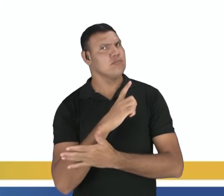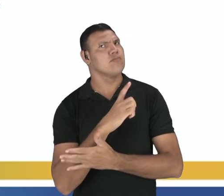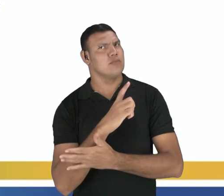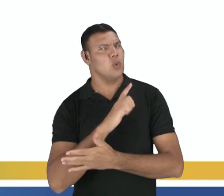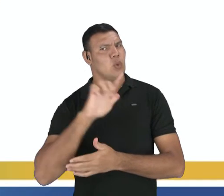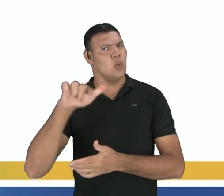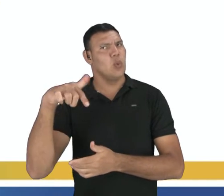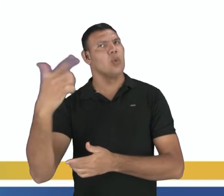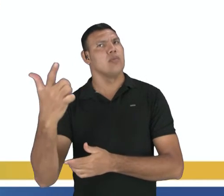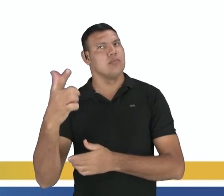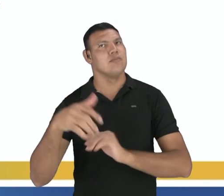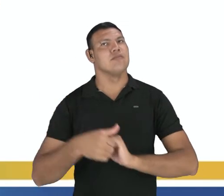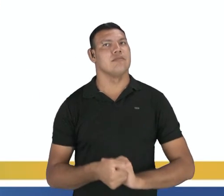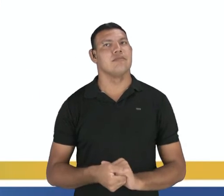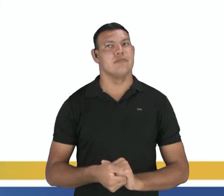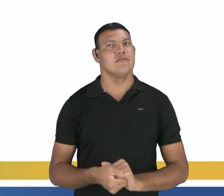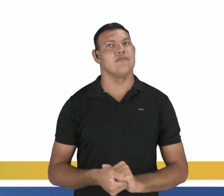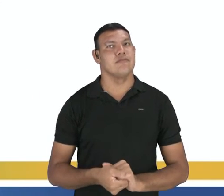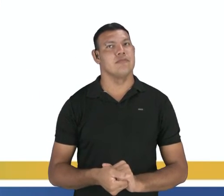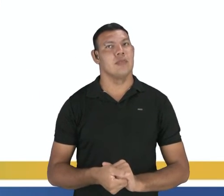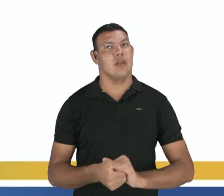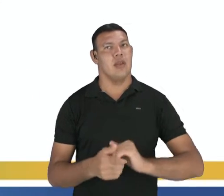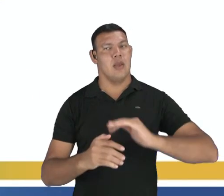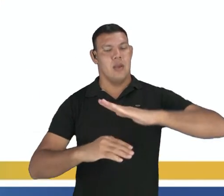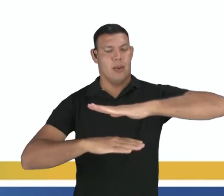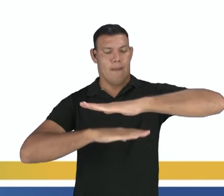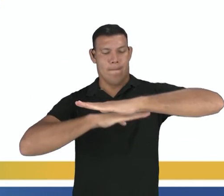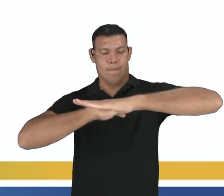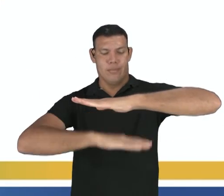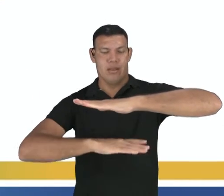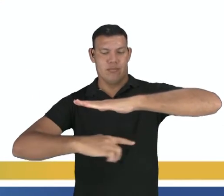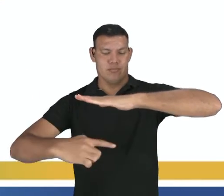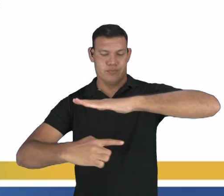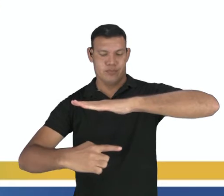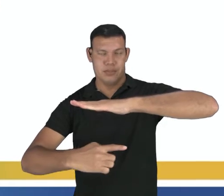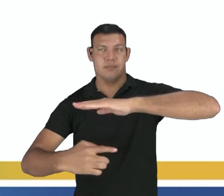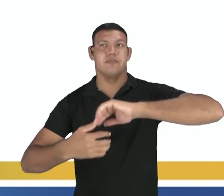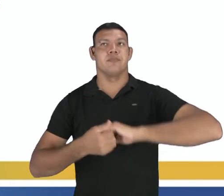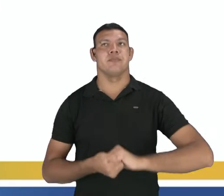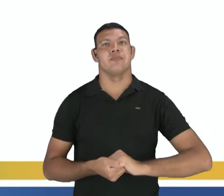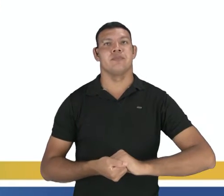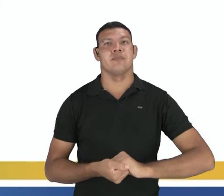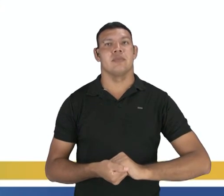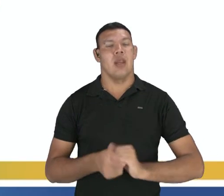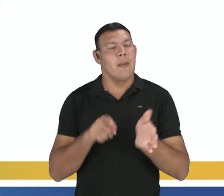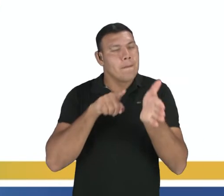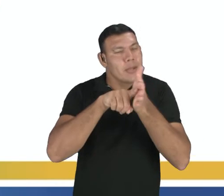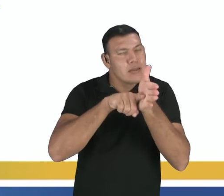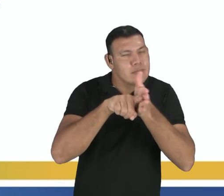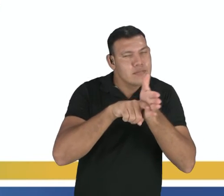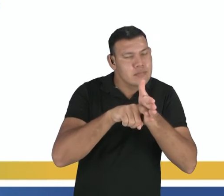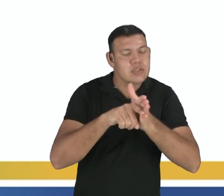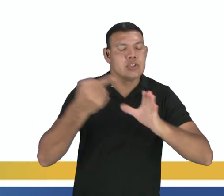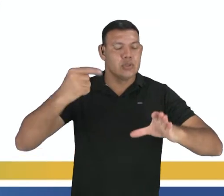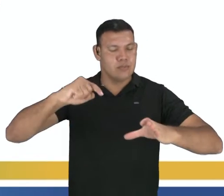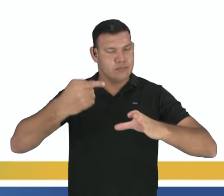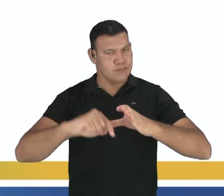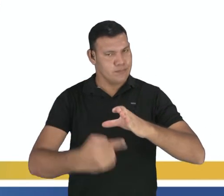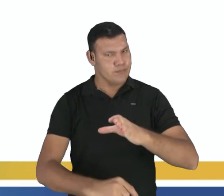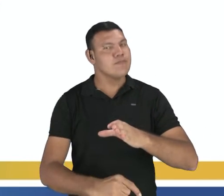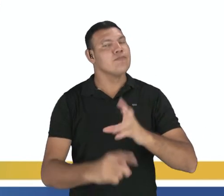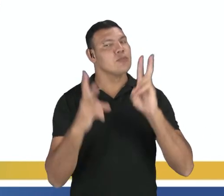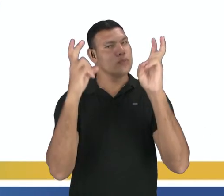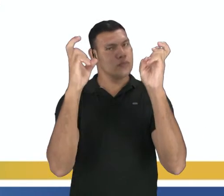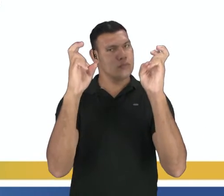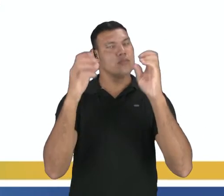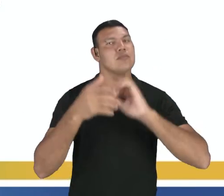também para o conjunto dos números negativo. E aí vale você pesquisar e aprofundar sobre